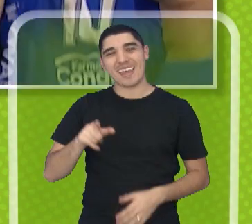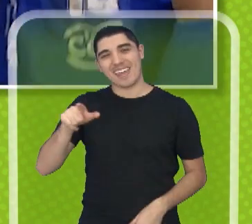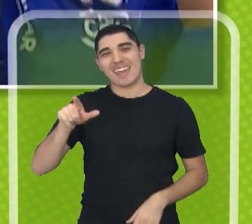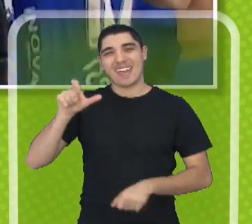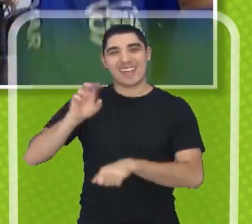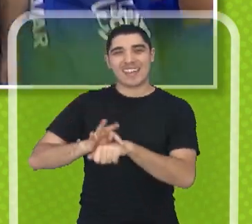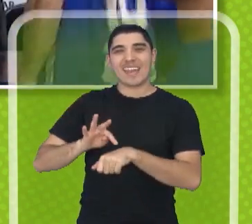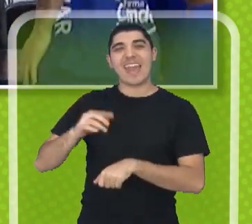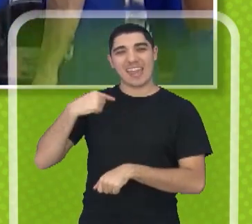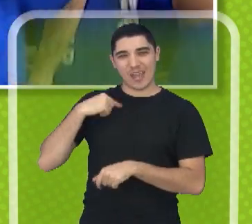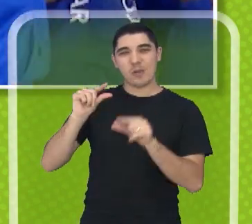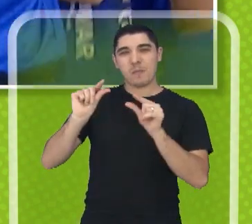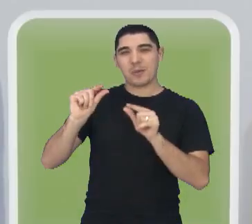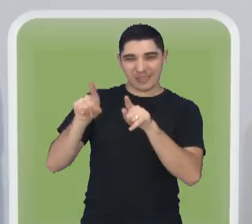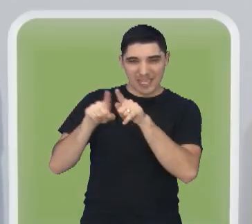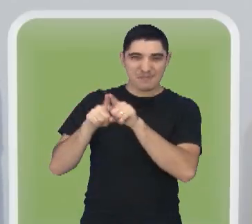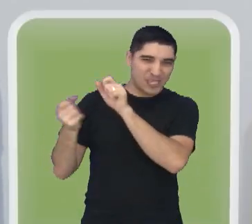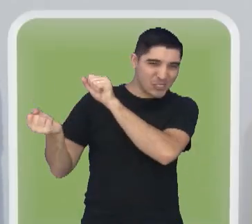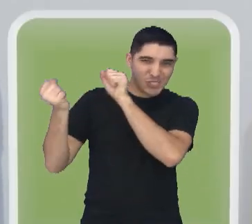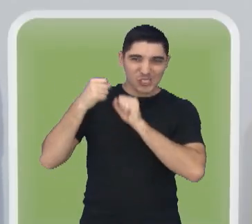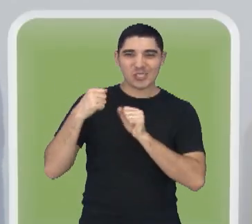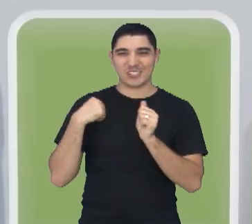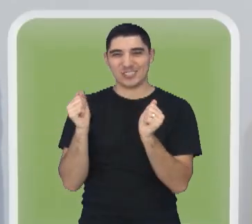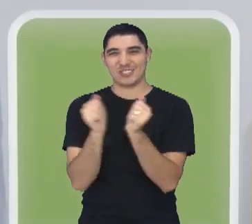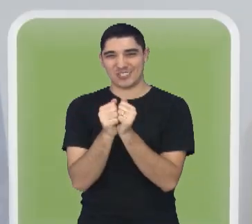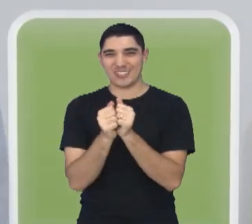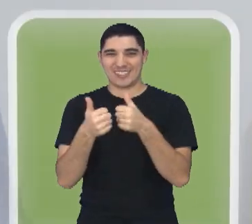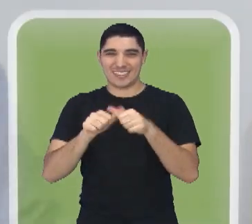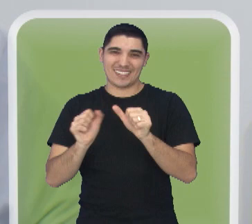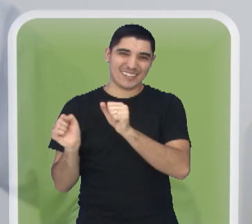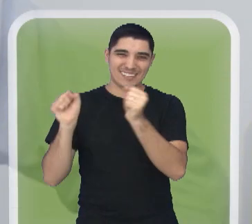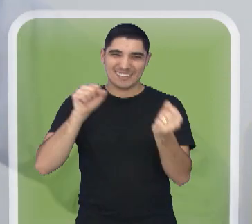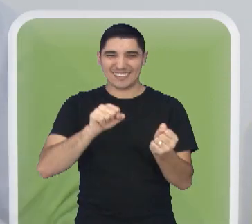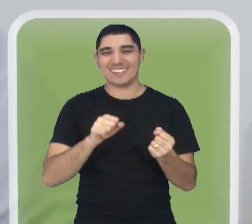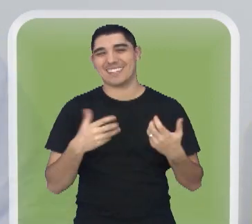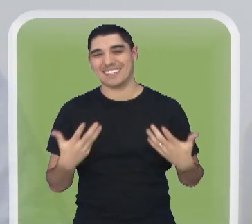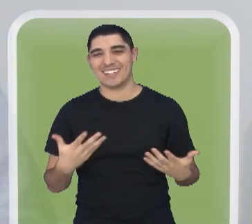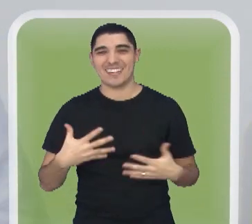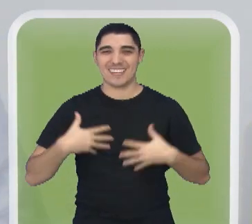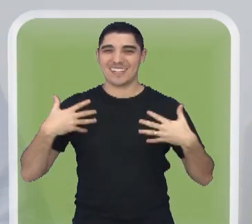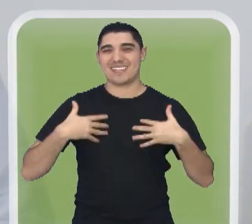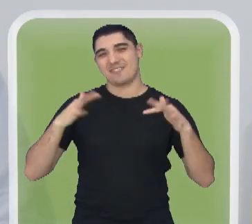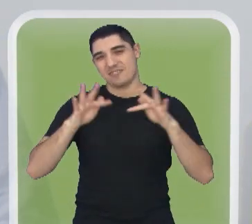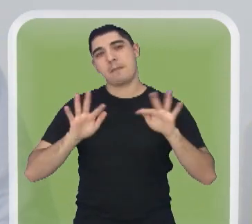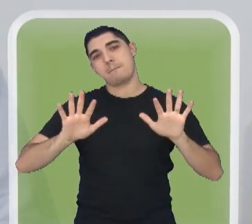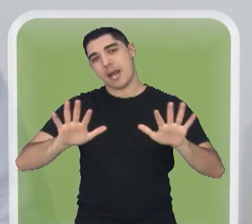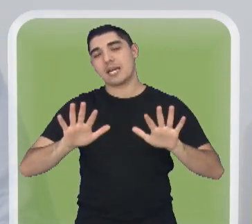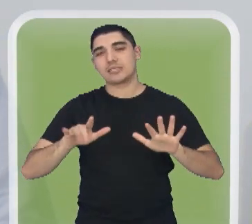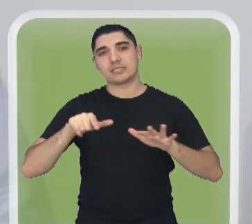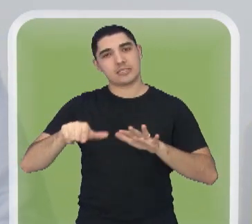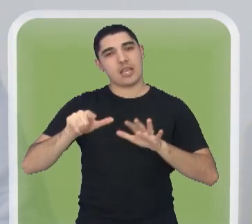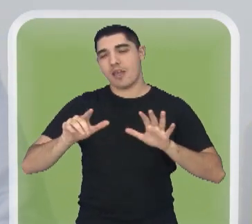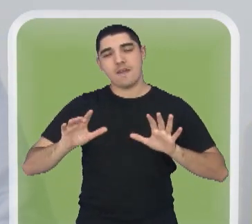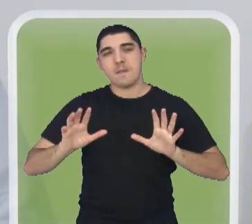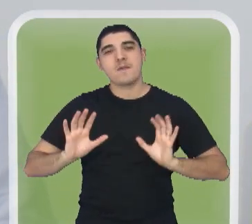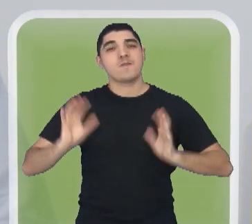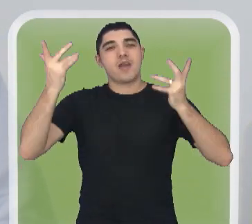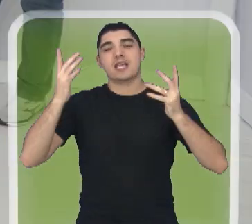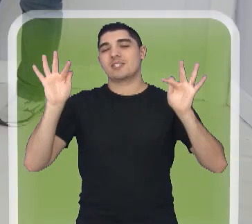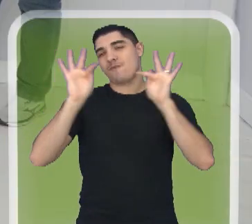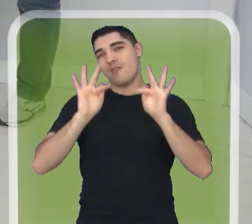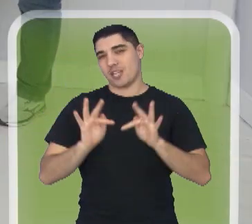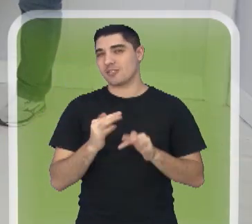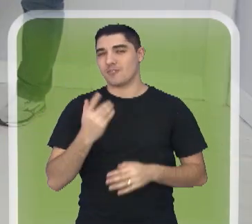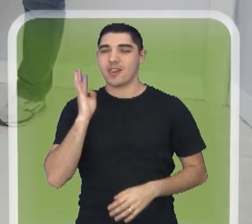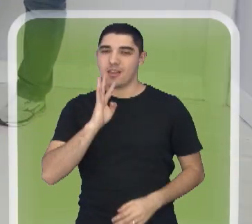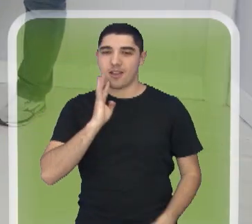eu acabei tomando também meio junto ali, mas respingou um pouquinho ali. Mas a festa é assim mesmo, foi muito bacana viver esse momento.